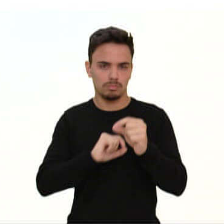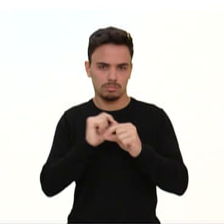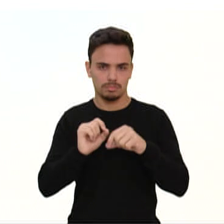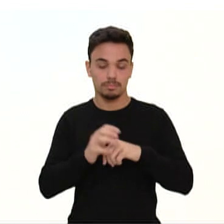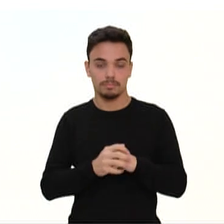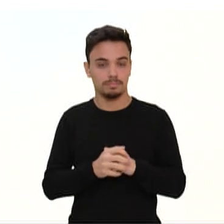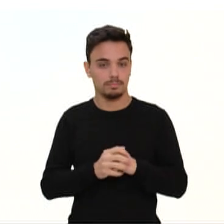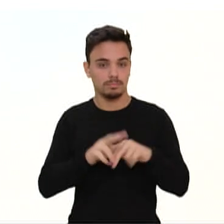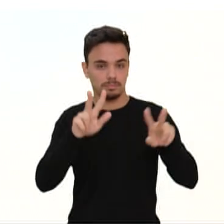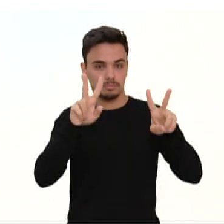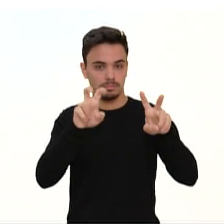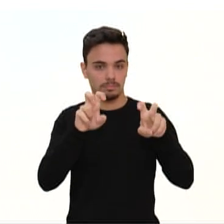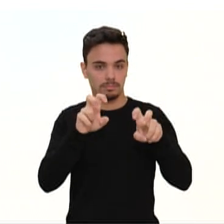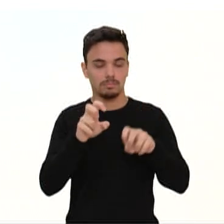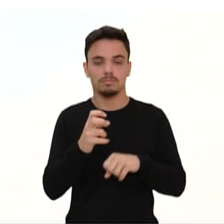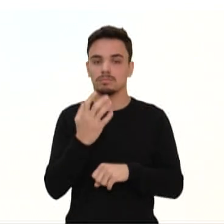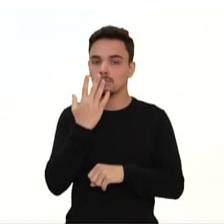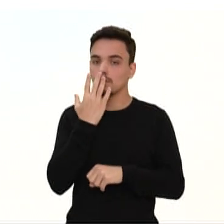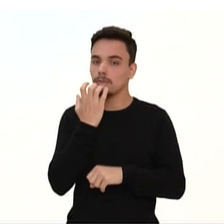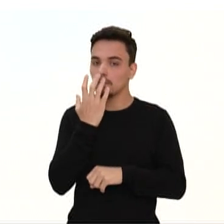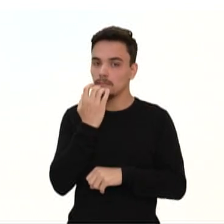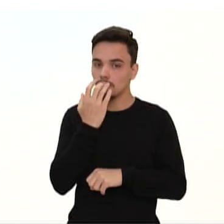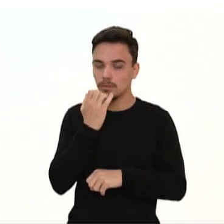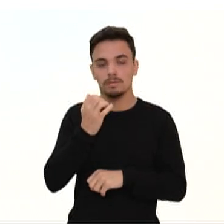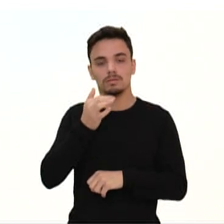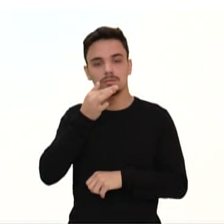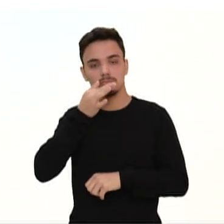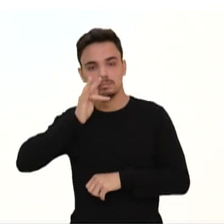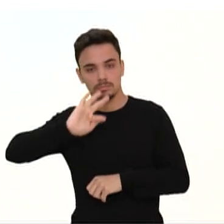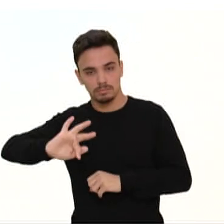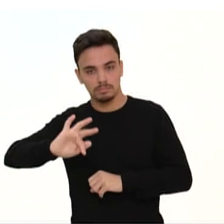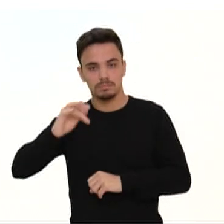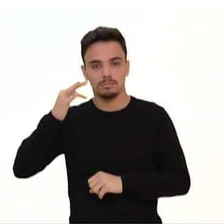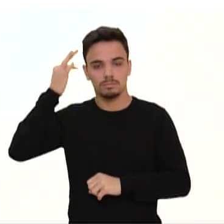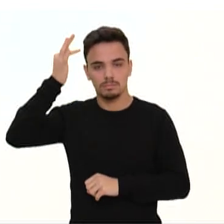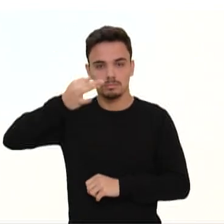estudamos um pouco sobre Nietzsche, Freud e a filosofia, foi a primeira parte.